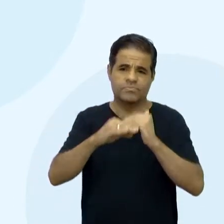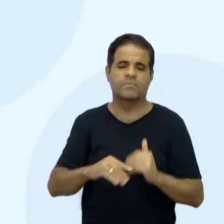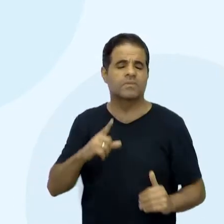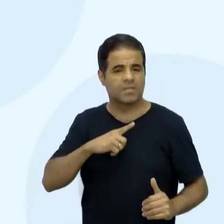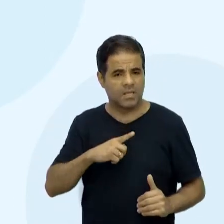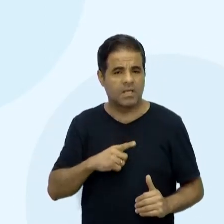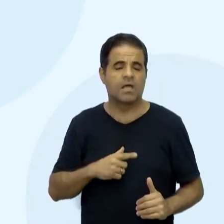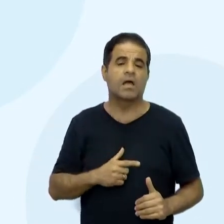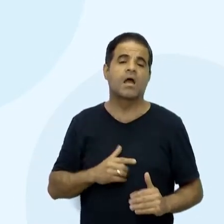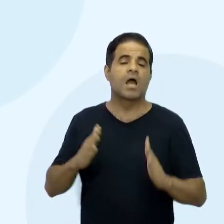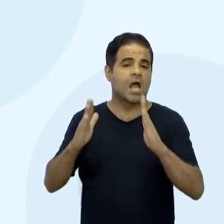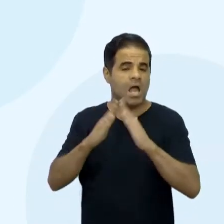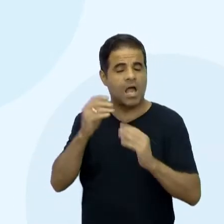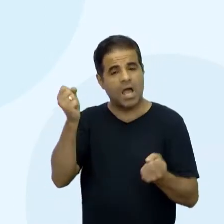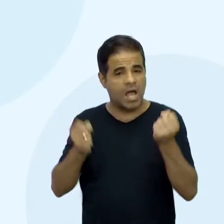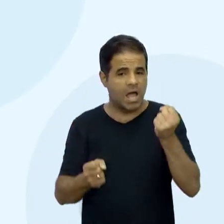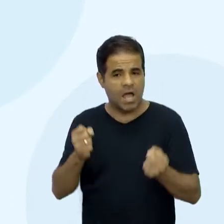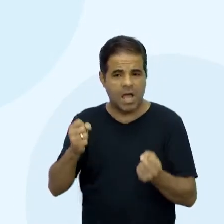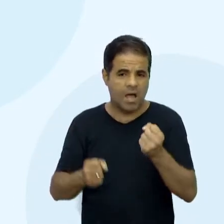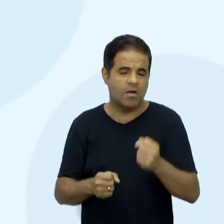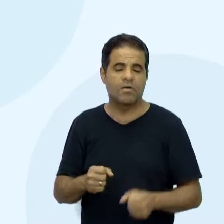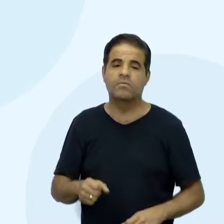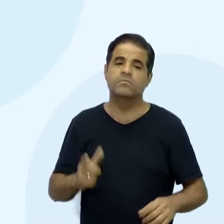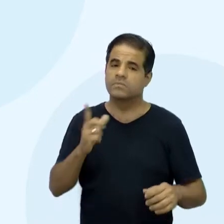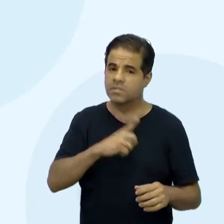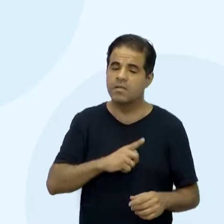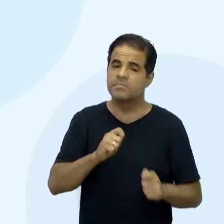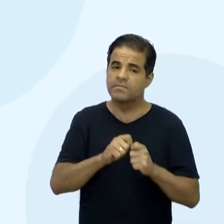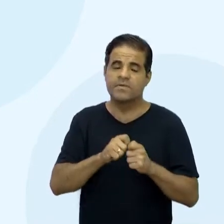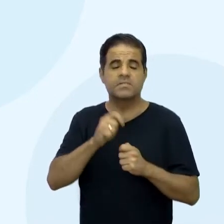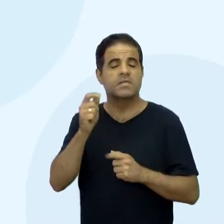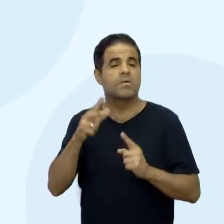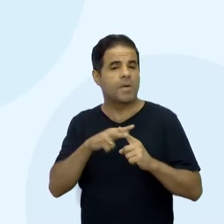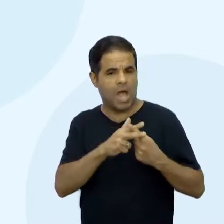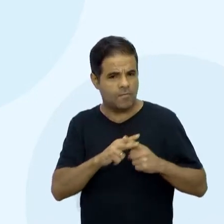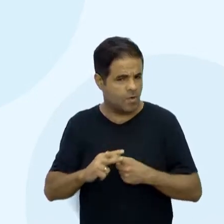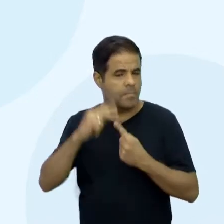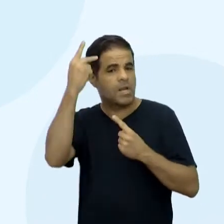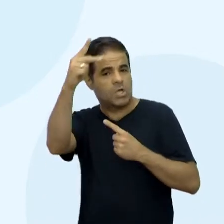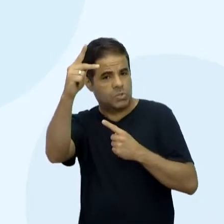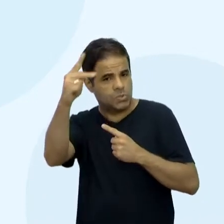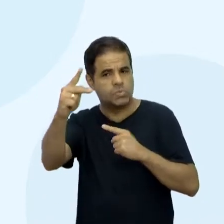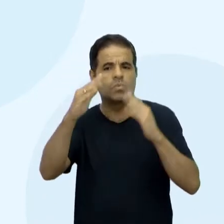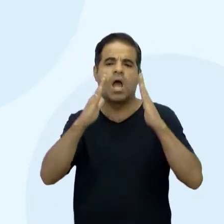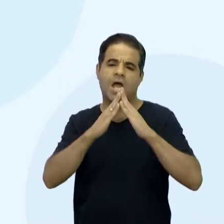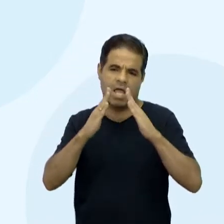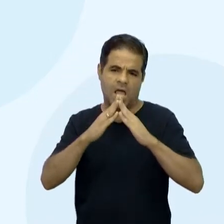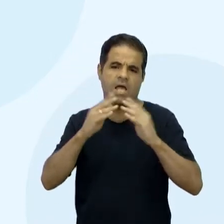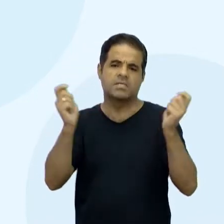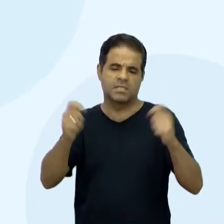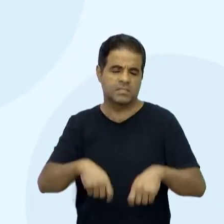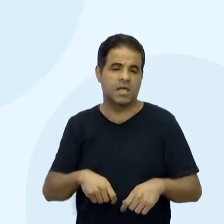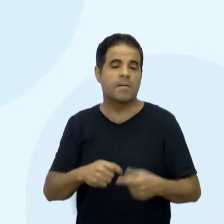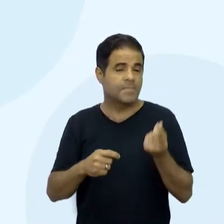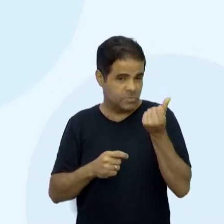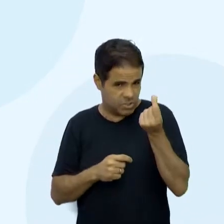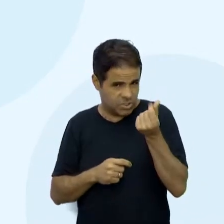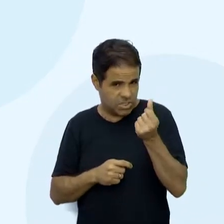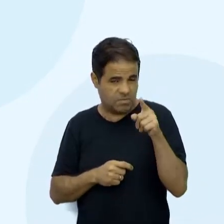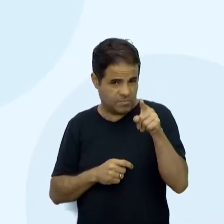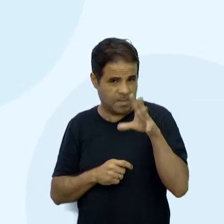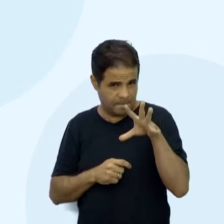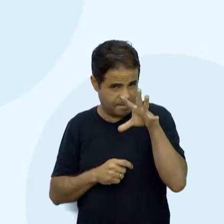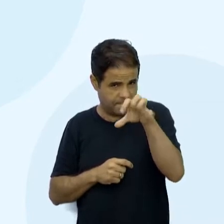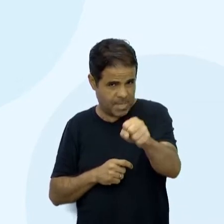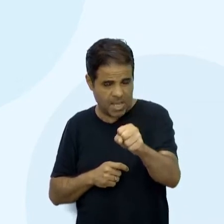o financiamento de carro, tem aí para você fazer uma reforma na sua casa. Mas o dinheiro que você